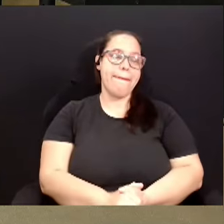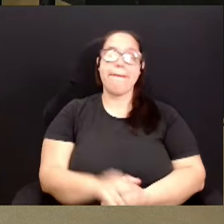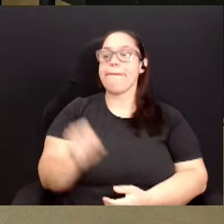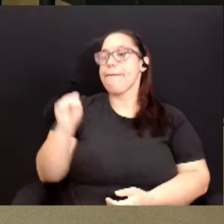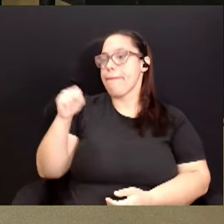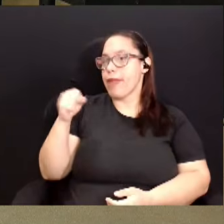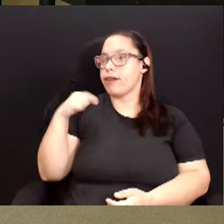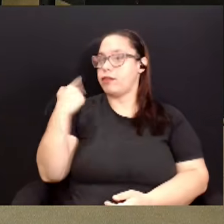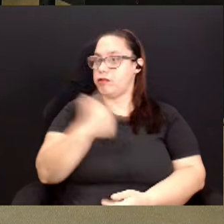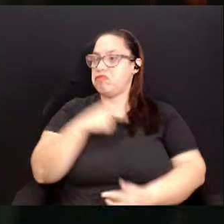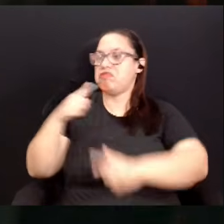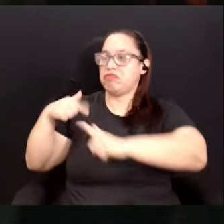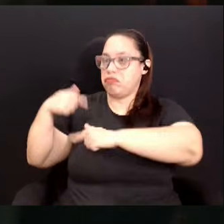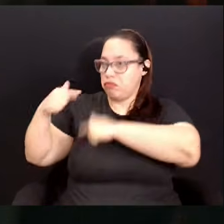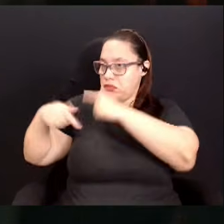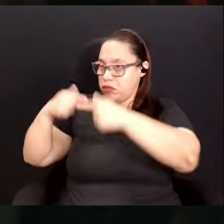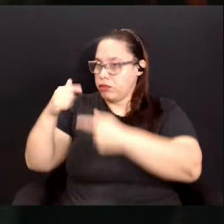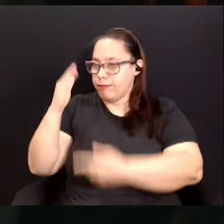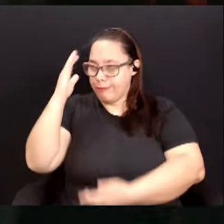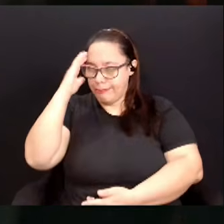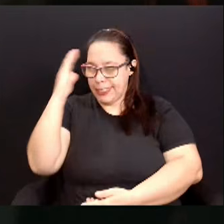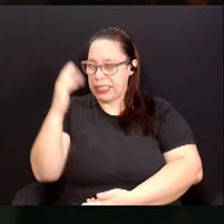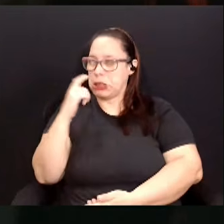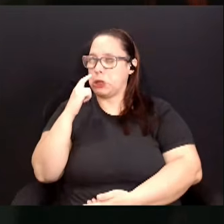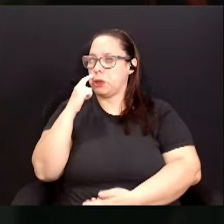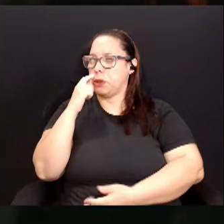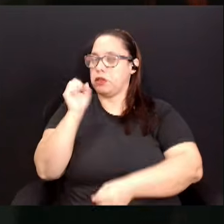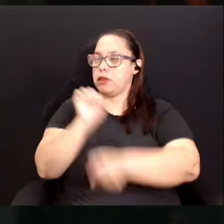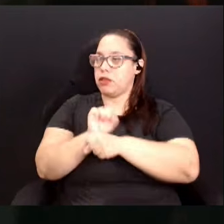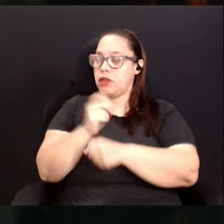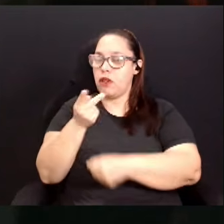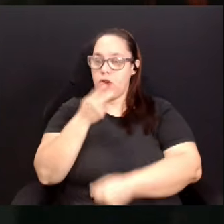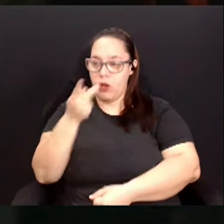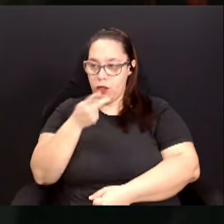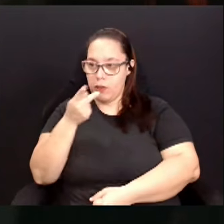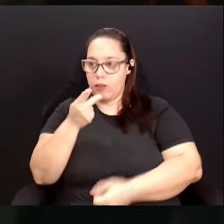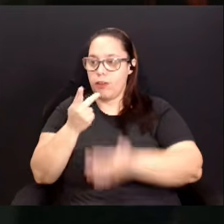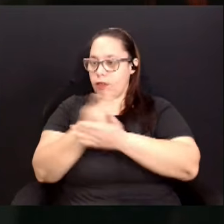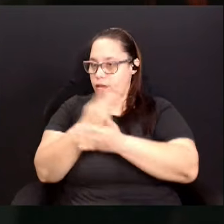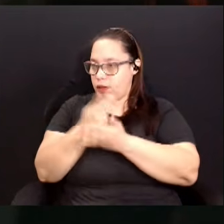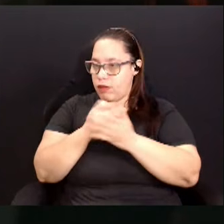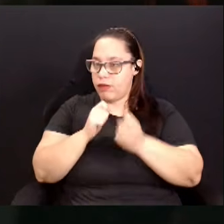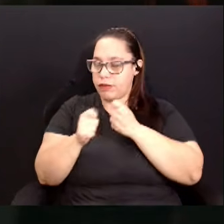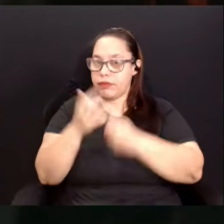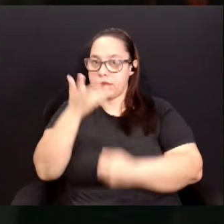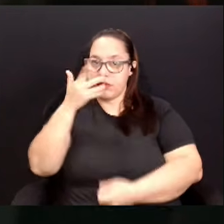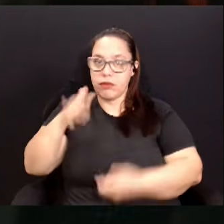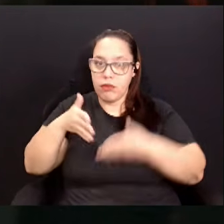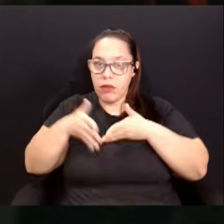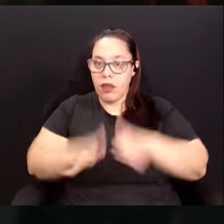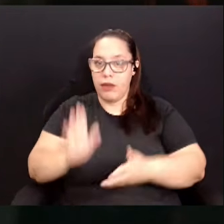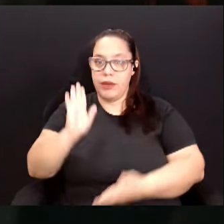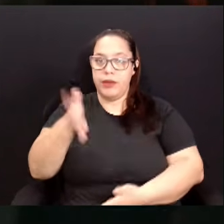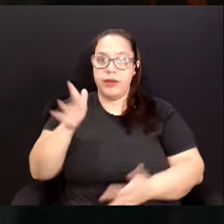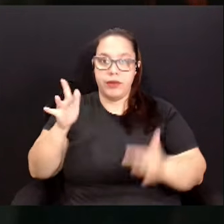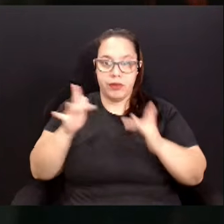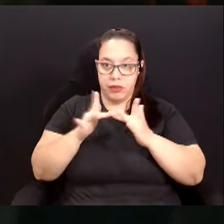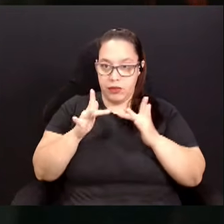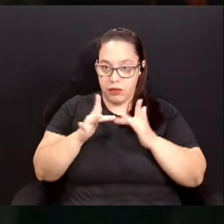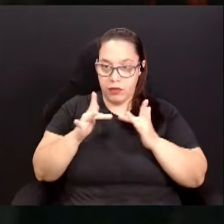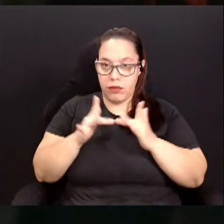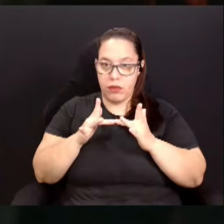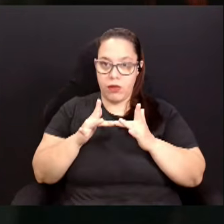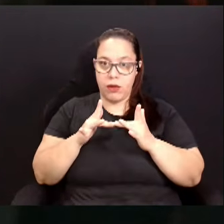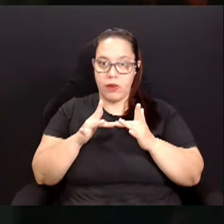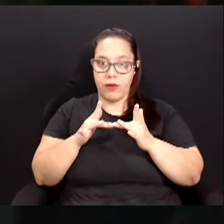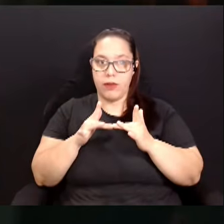porque se a gente para analisar, me corrija se eu estiver errada, as crianças que nasceram já conectadas, né, elas têm um pouco mais